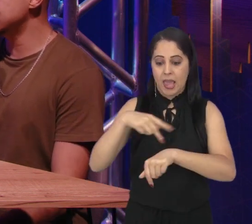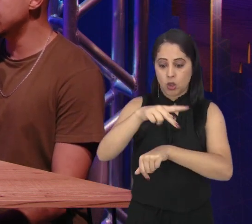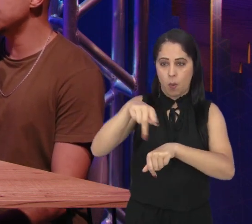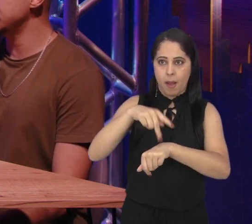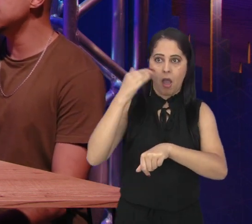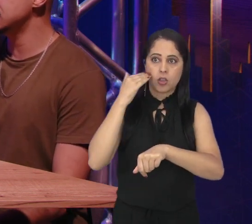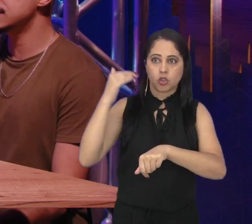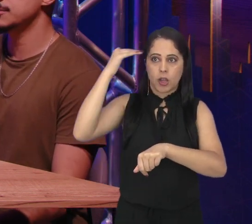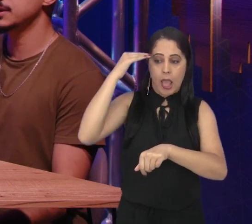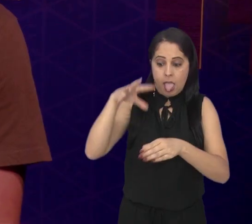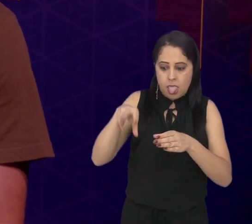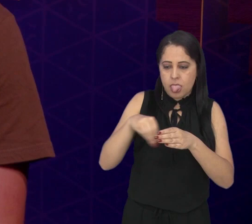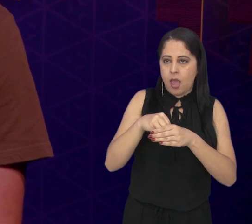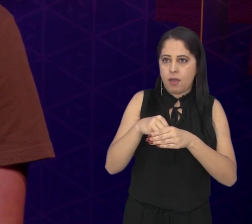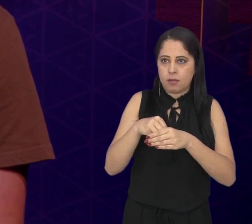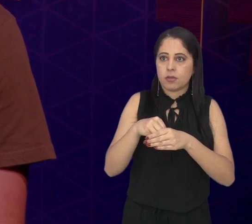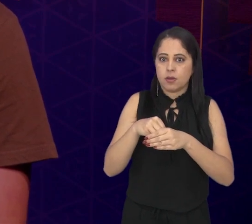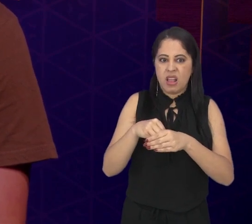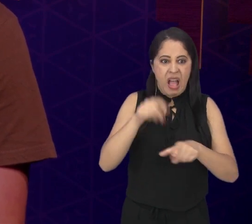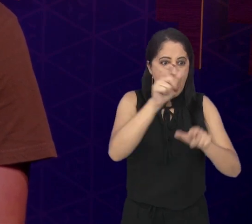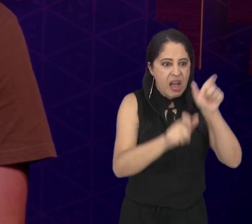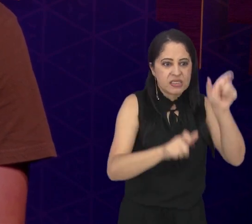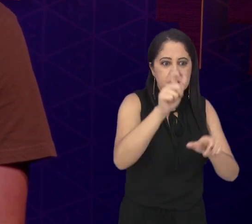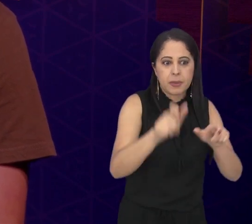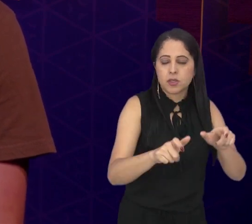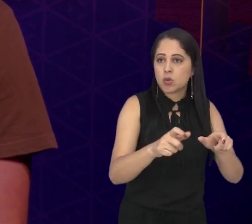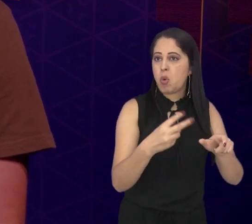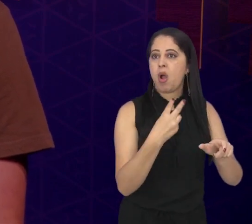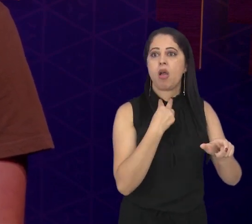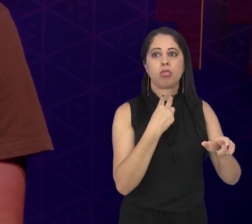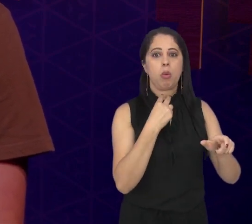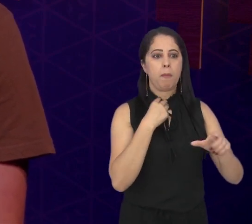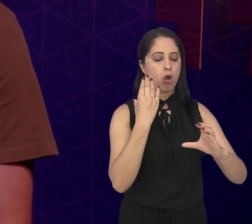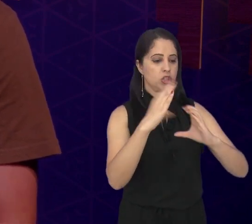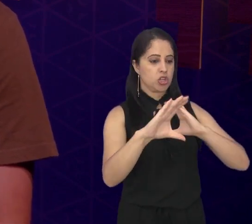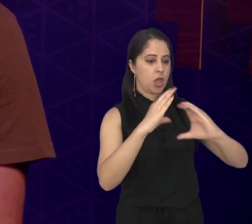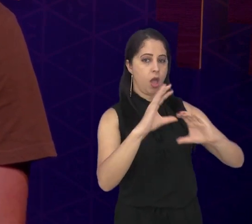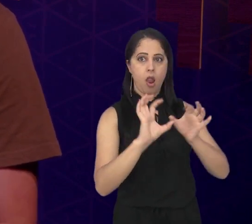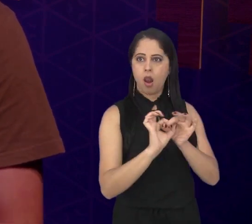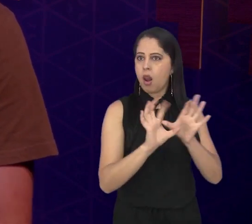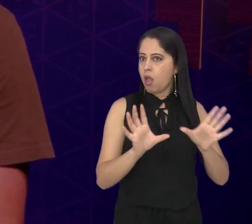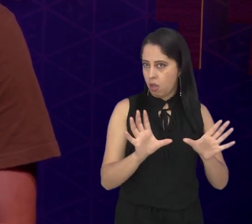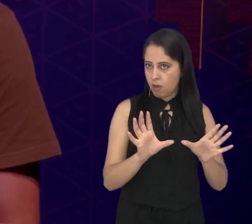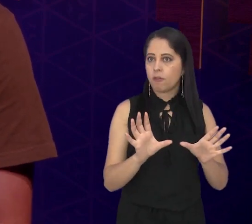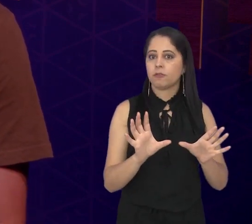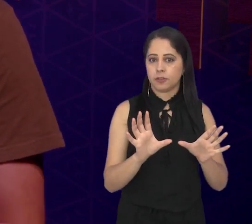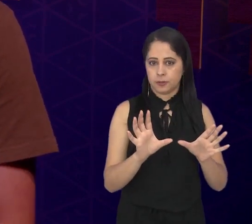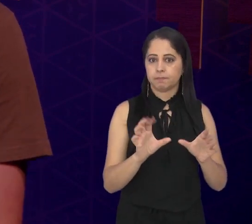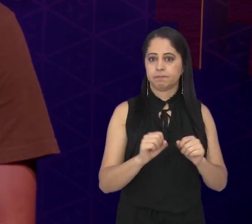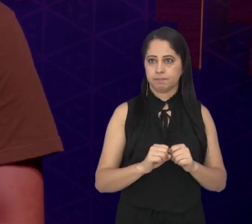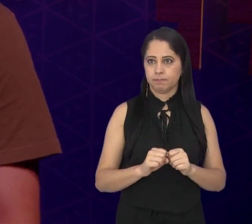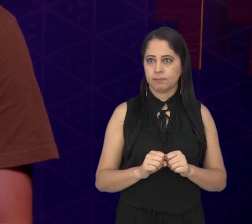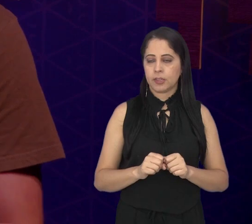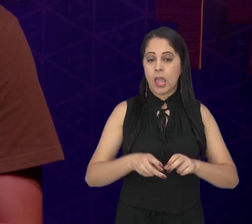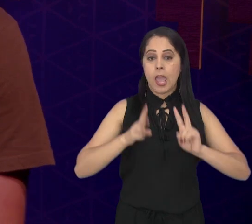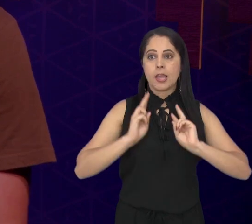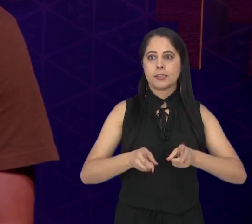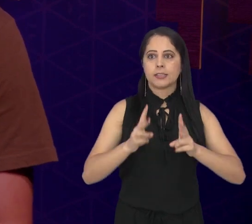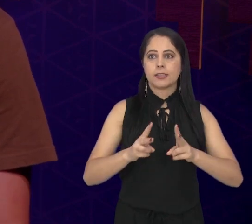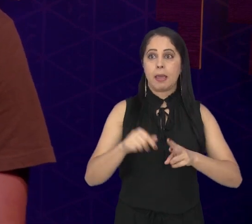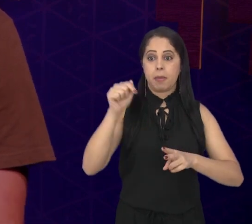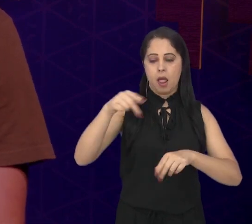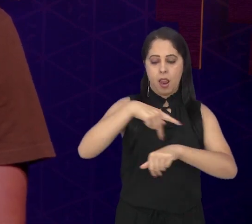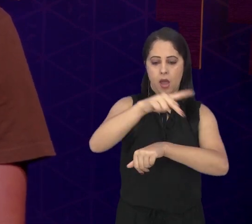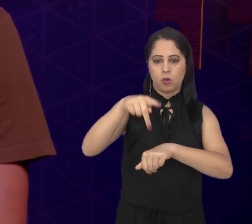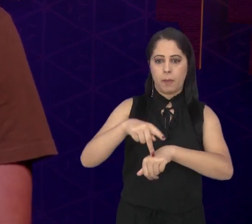país, internamente, eles também controlam os meios de comunicação, eles também ficam se reafirmando o poderio